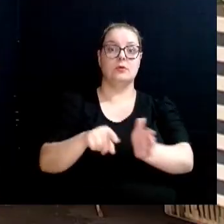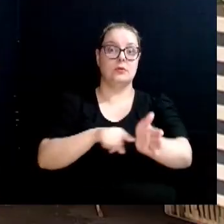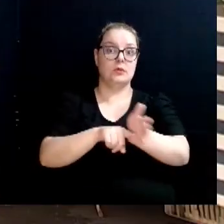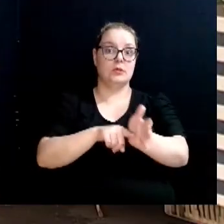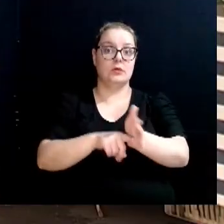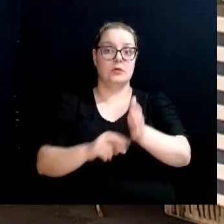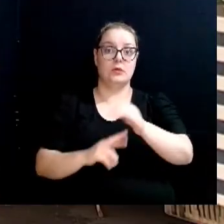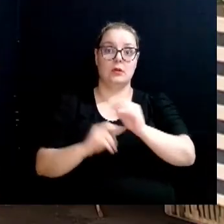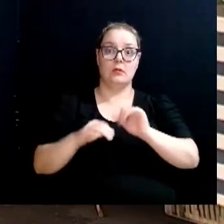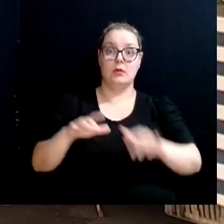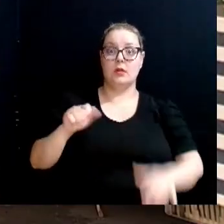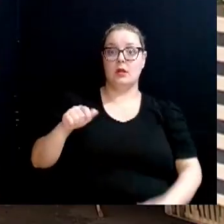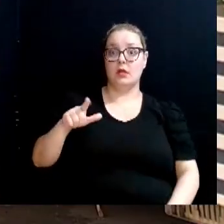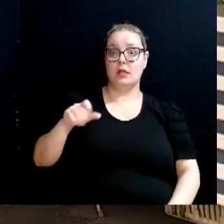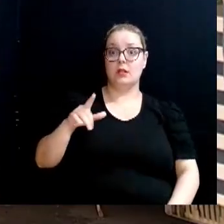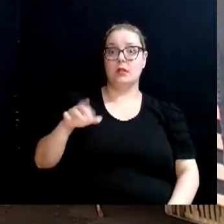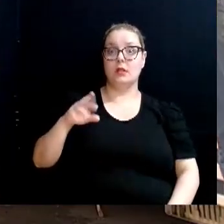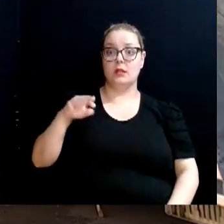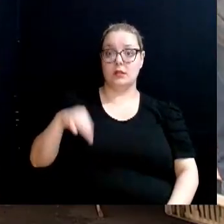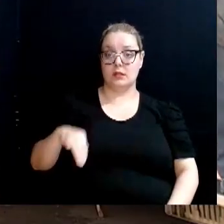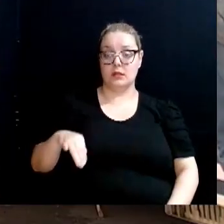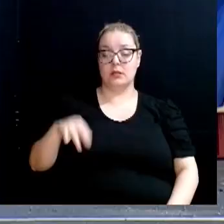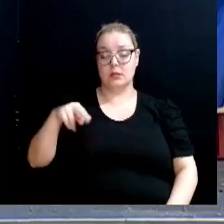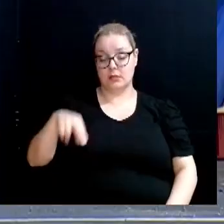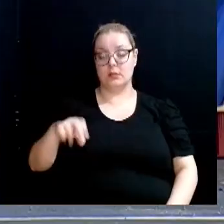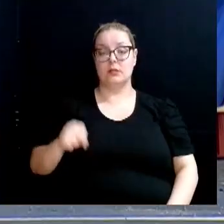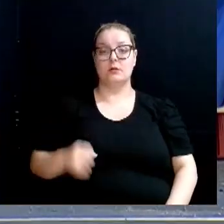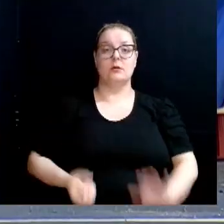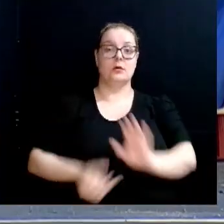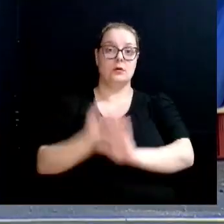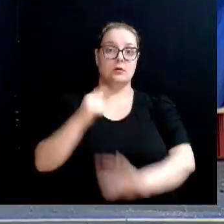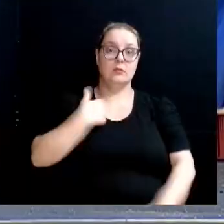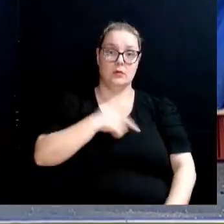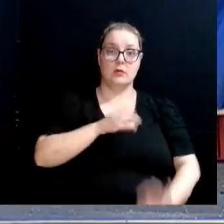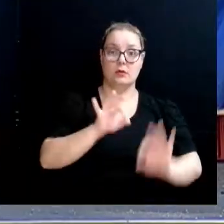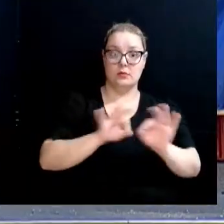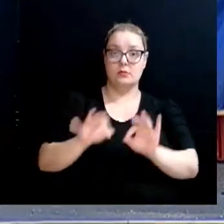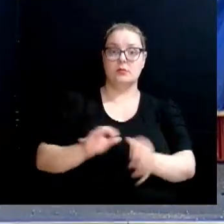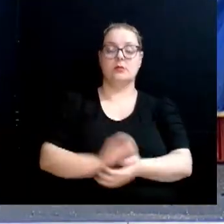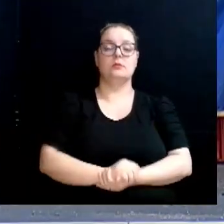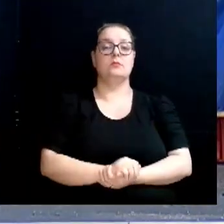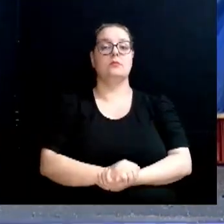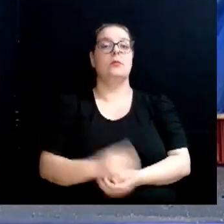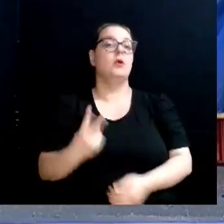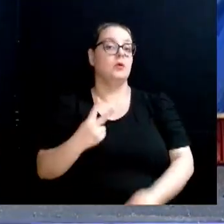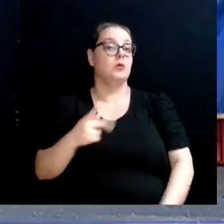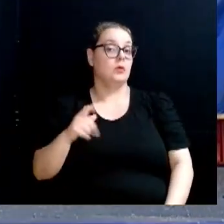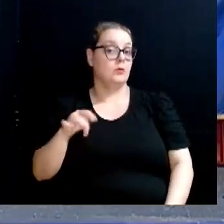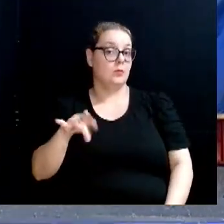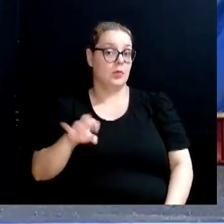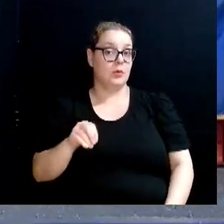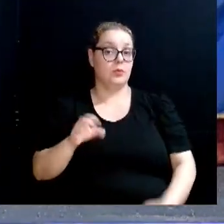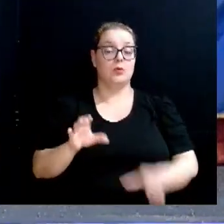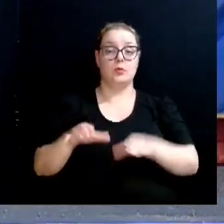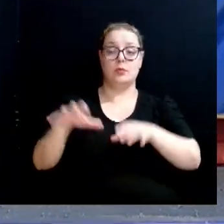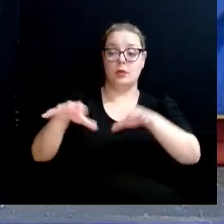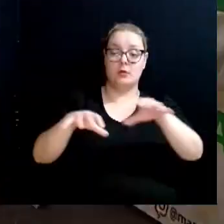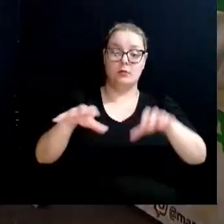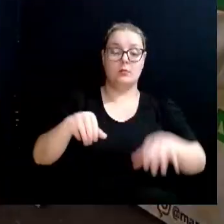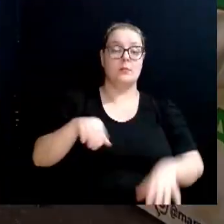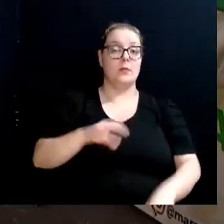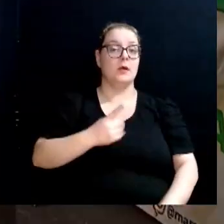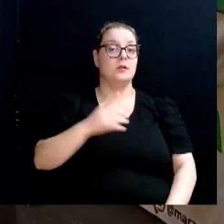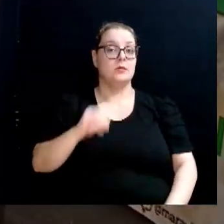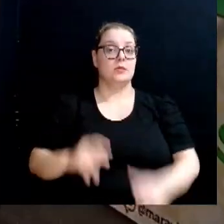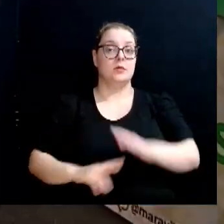Alecrins, esse pin foi criado por nós, né, pelo projeto. Segundo Pedro, o grupo já mapeou mais de 10 feiras da